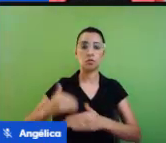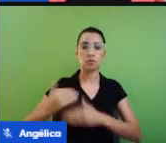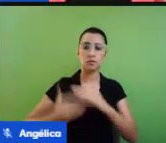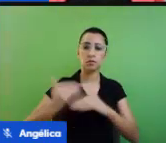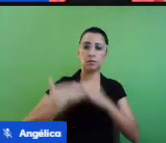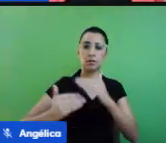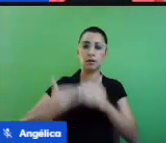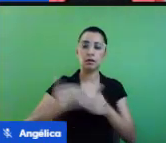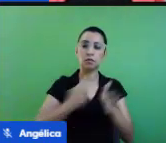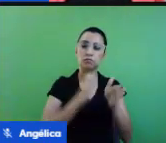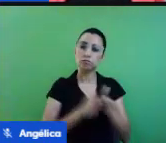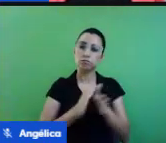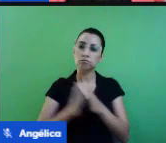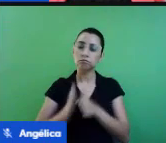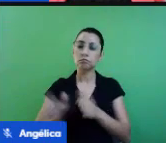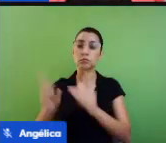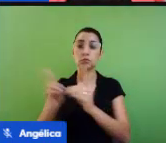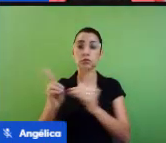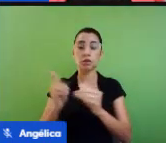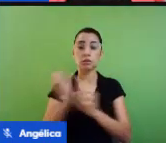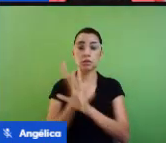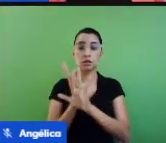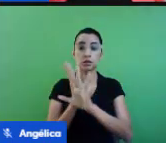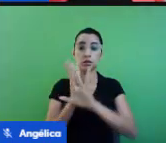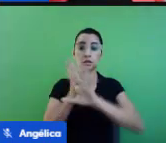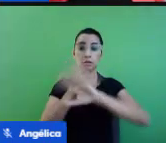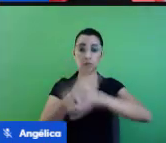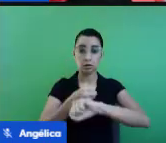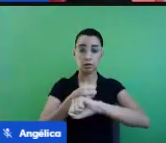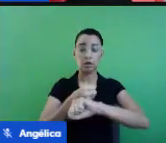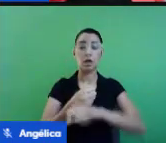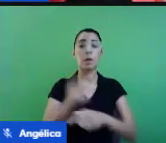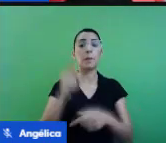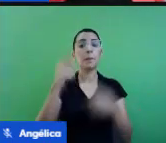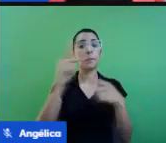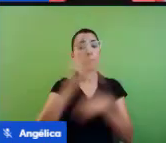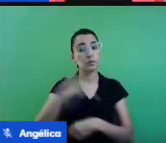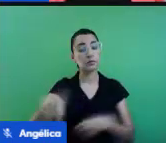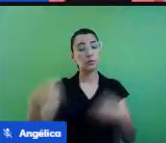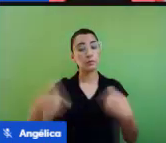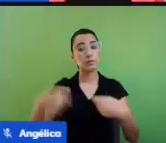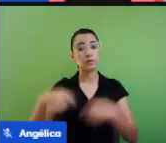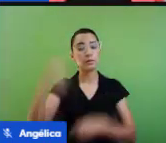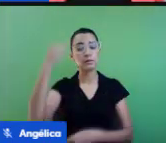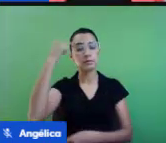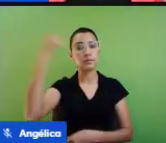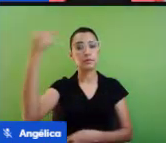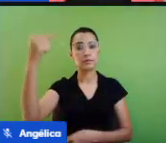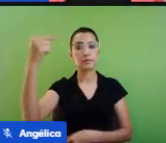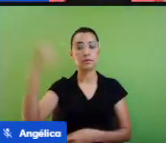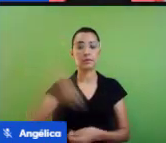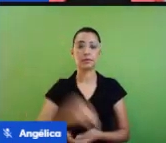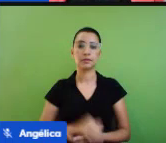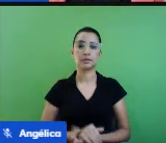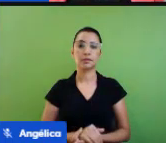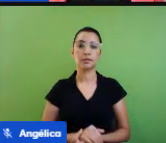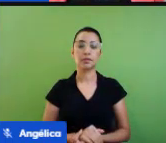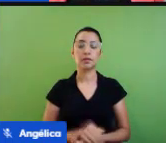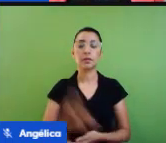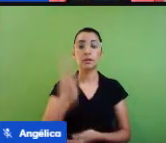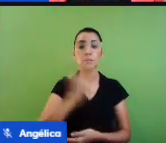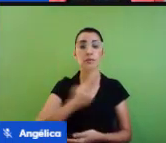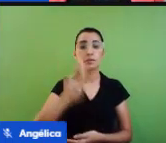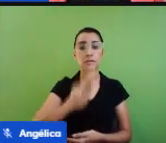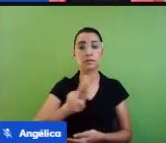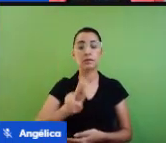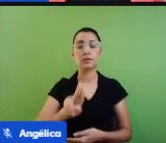professor deve pensar nisso, né? Para não deixar de lado, inclusive, aquilo que já faz parte do dia a